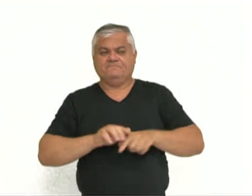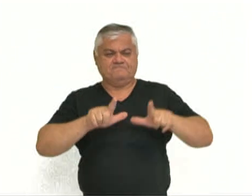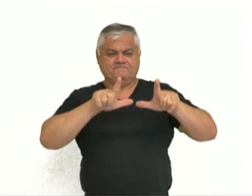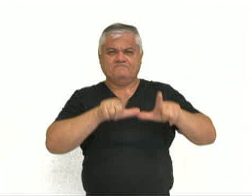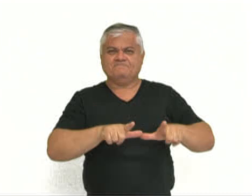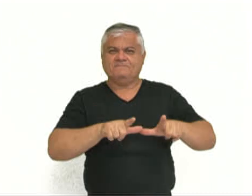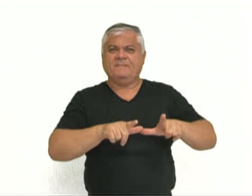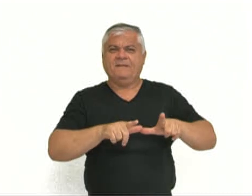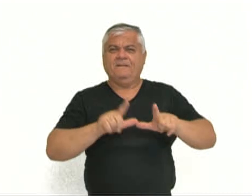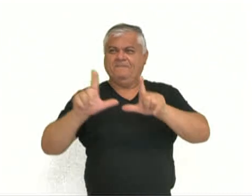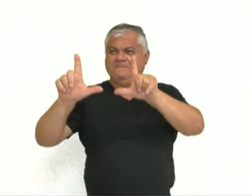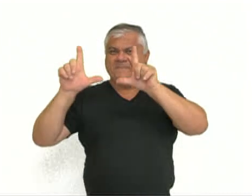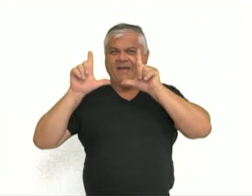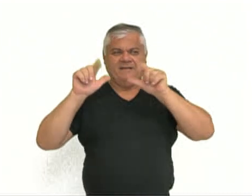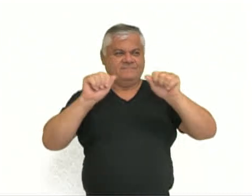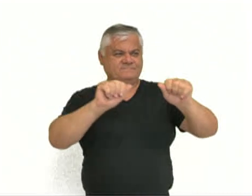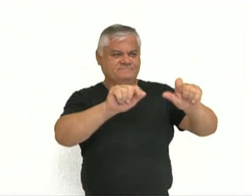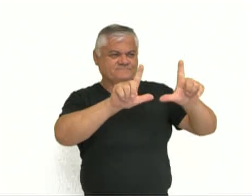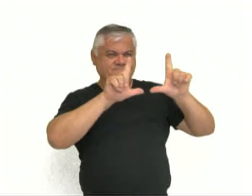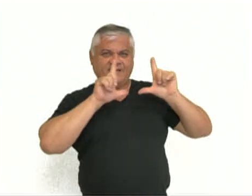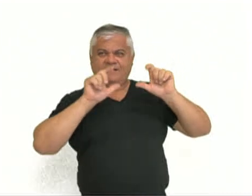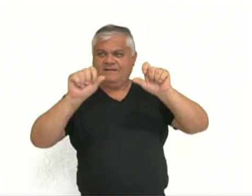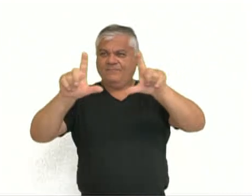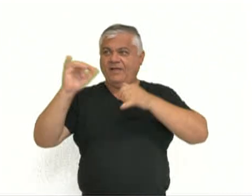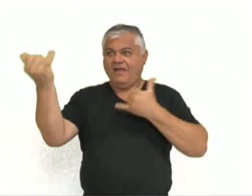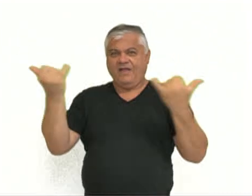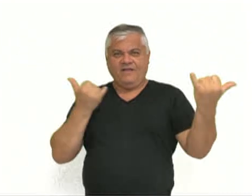de sinalização informando a presença